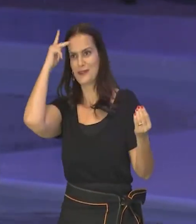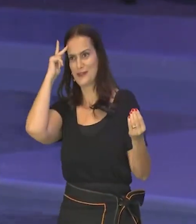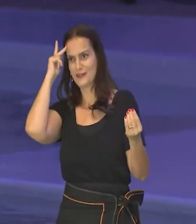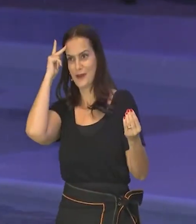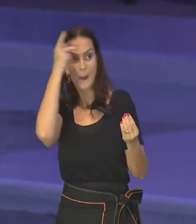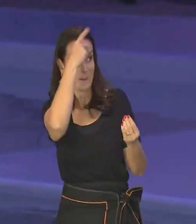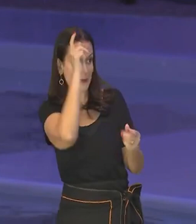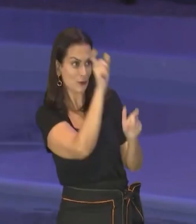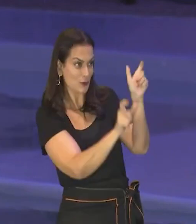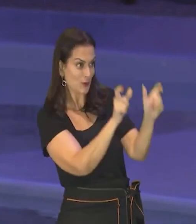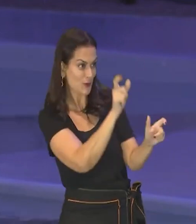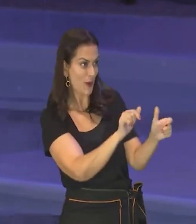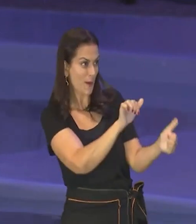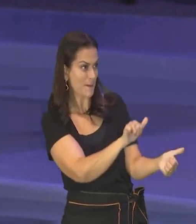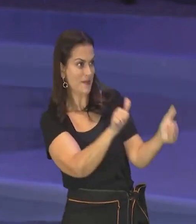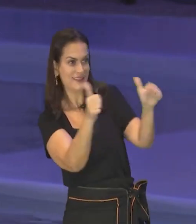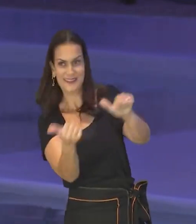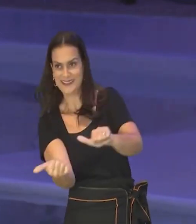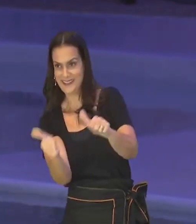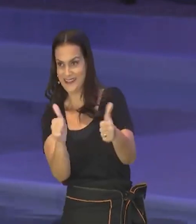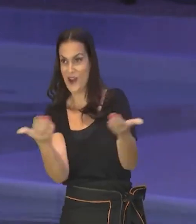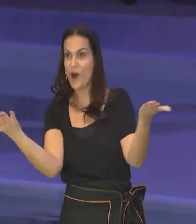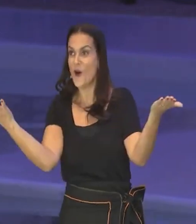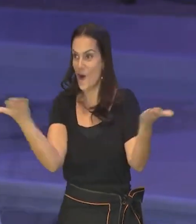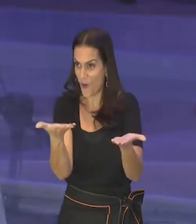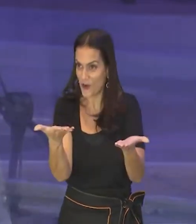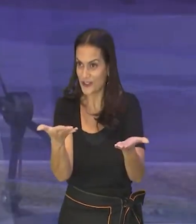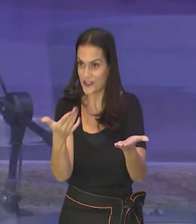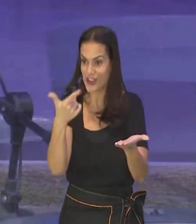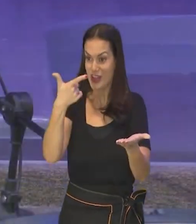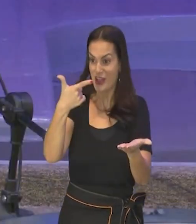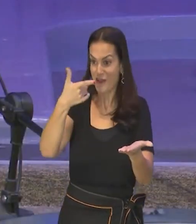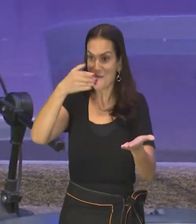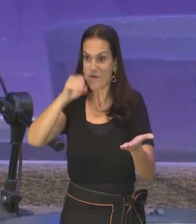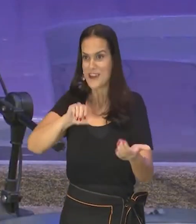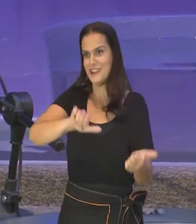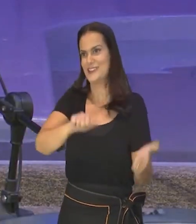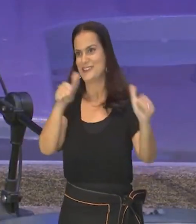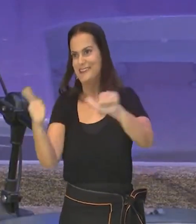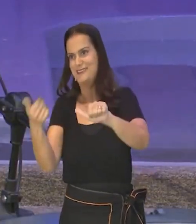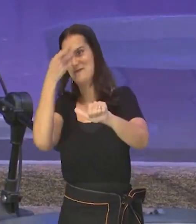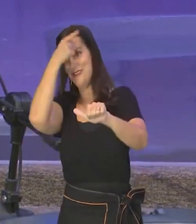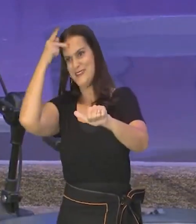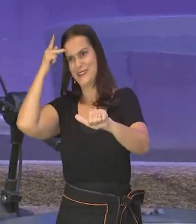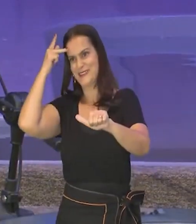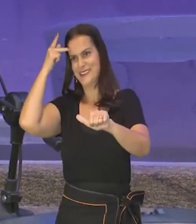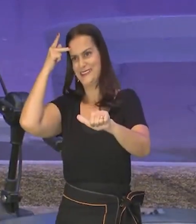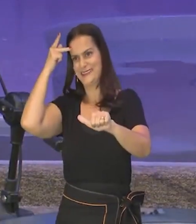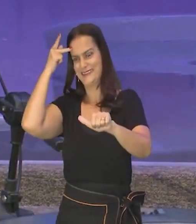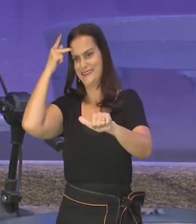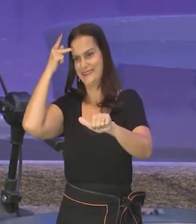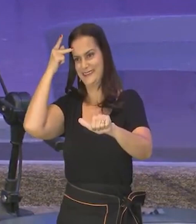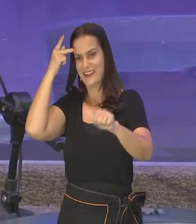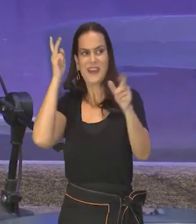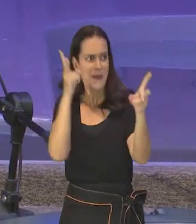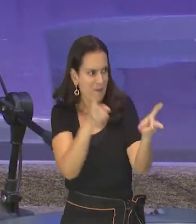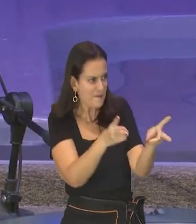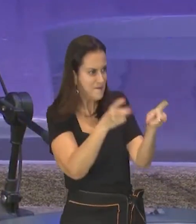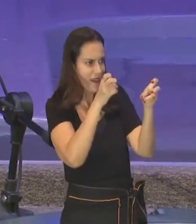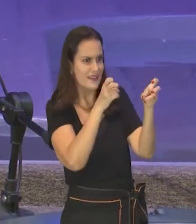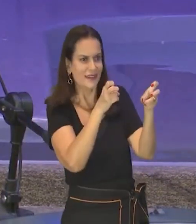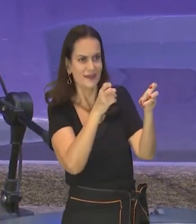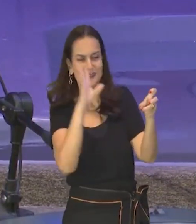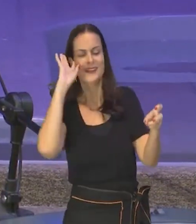nossos batizandos. E hoje, 20 batismos, e nós podemos perceber